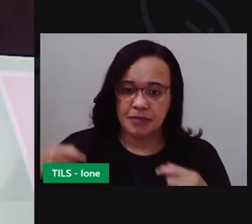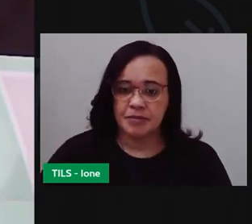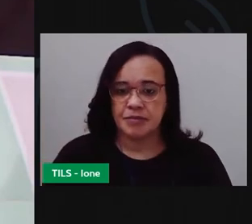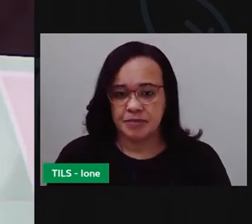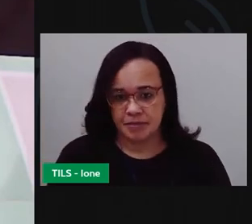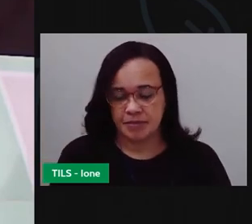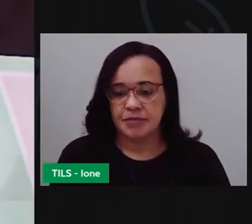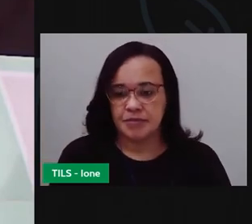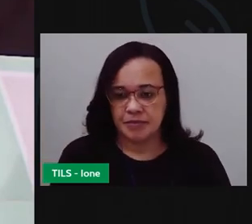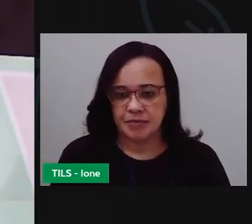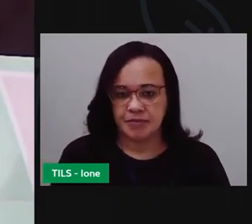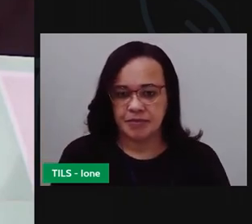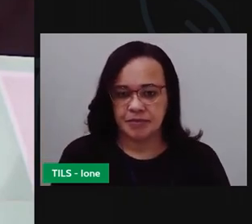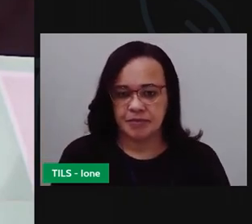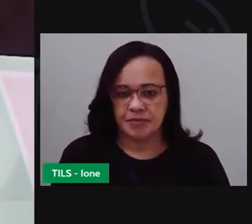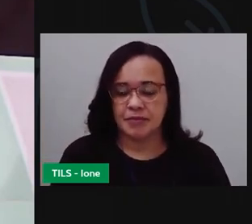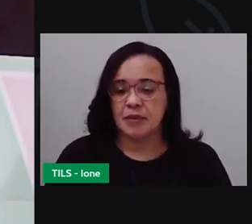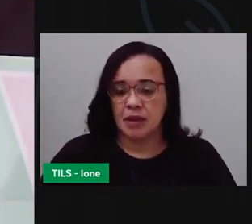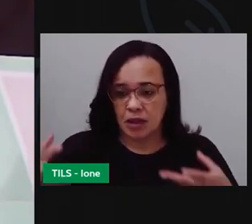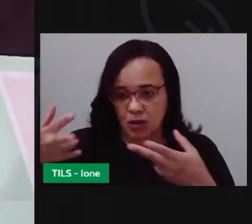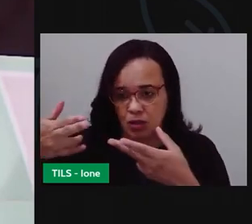Feito isso,